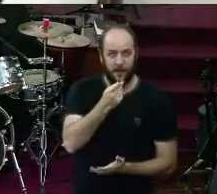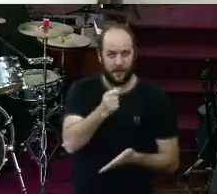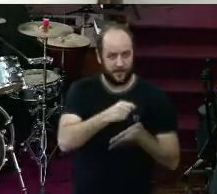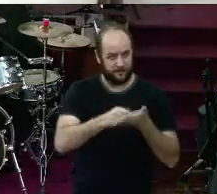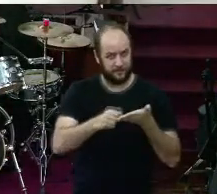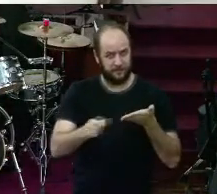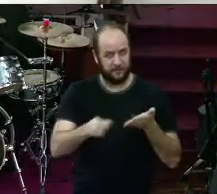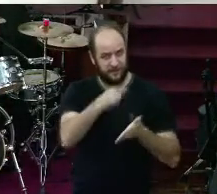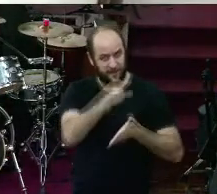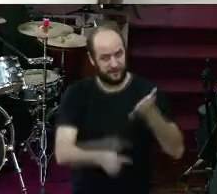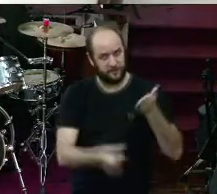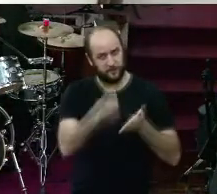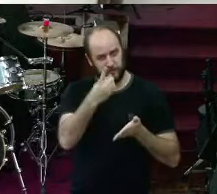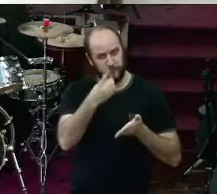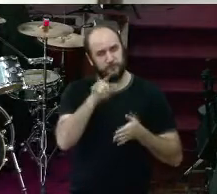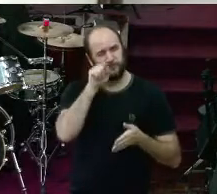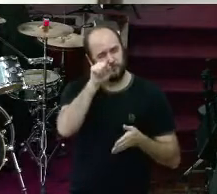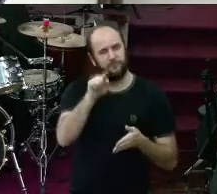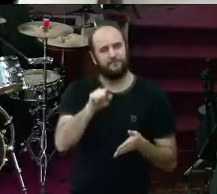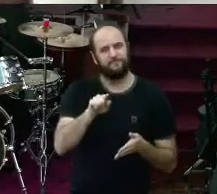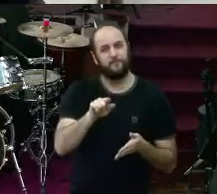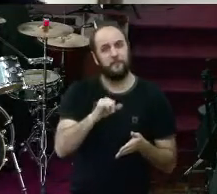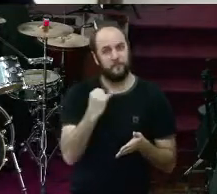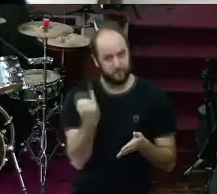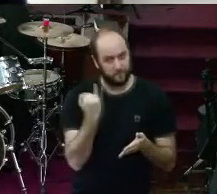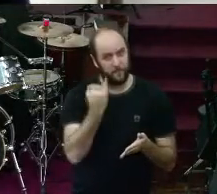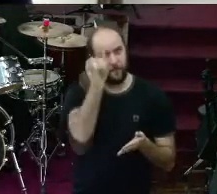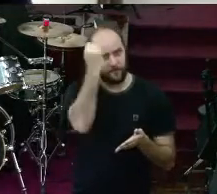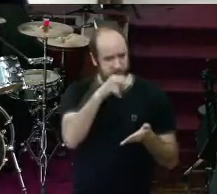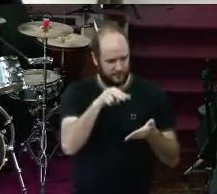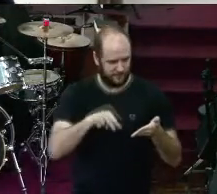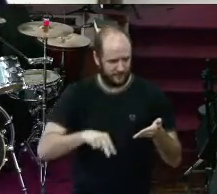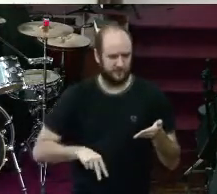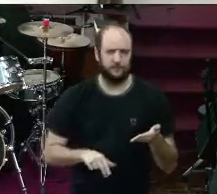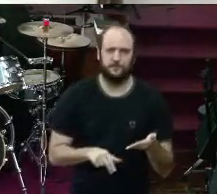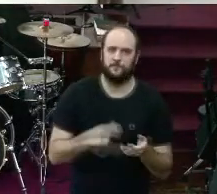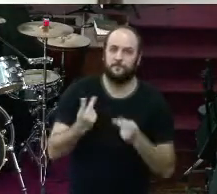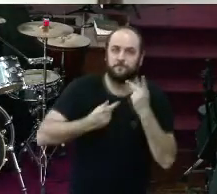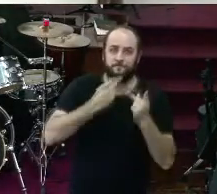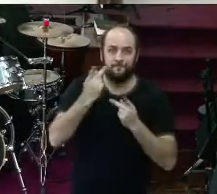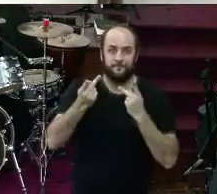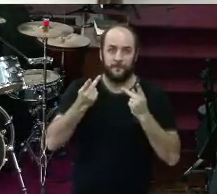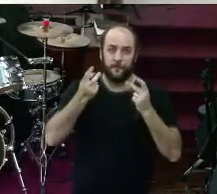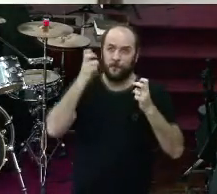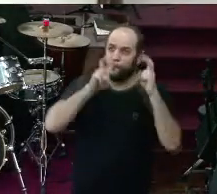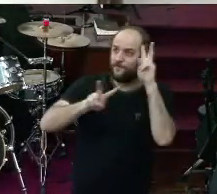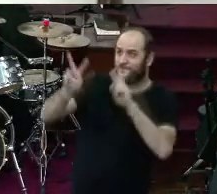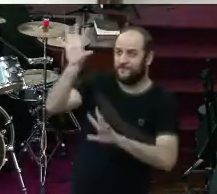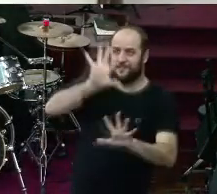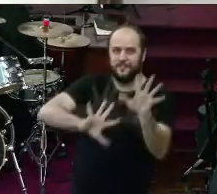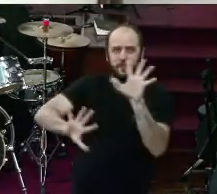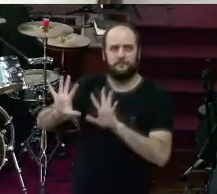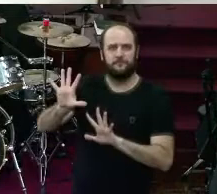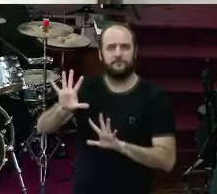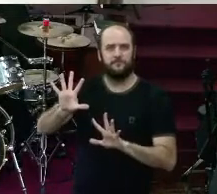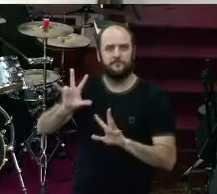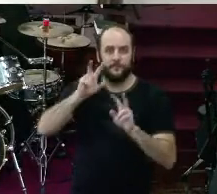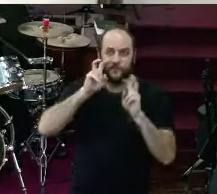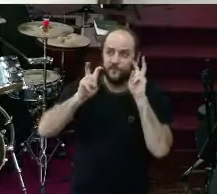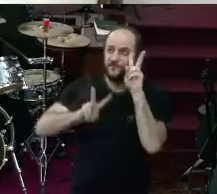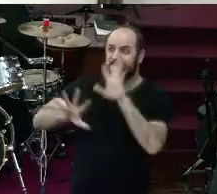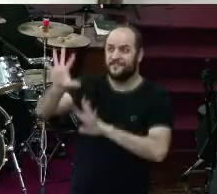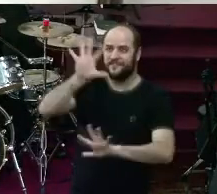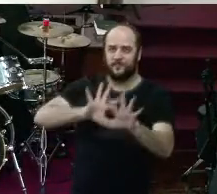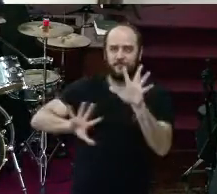capítulo 1, vale a pena você conferir, diz que ele recebeu uma visão de Isaías, filho